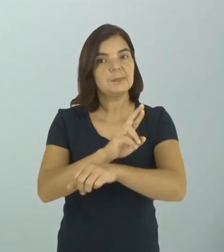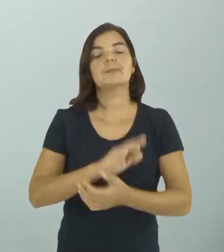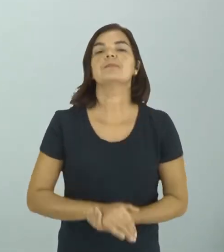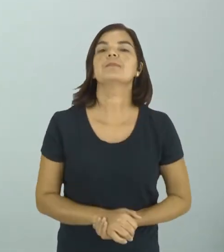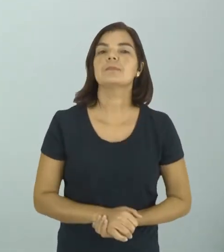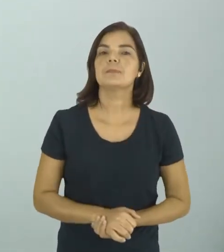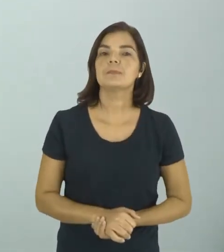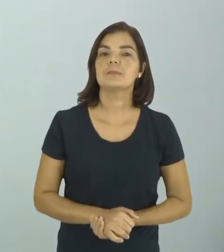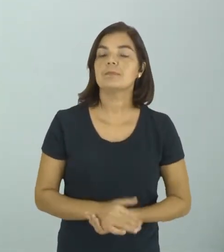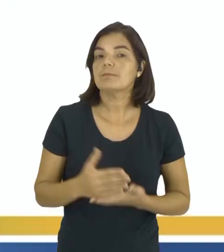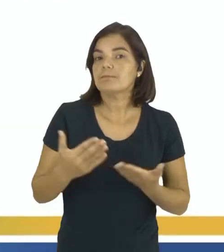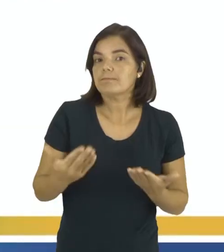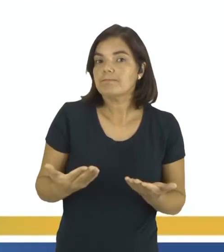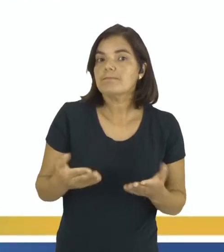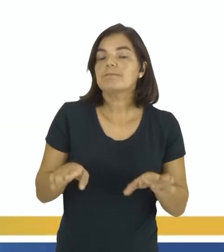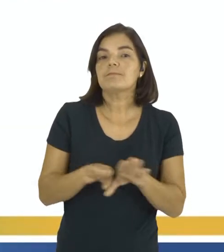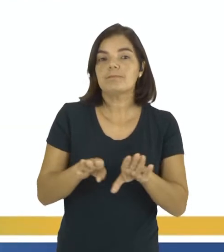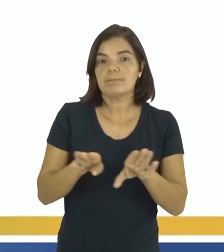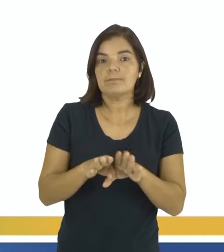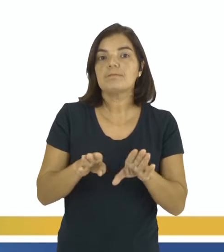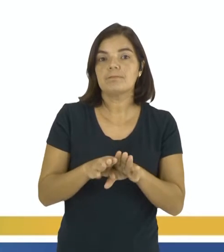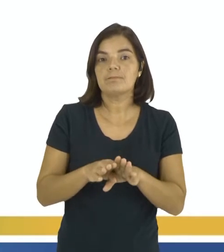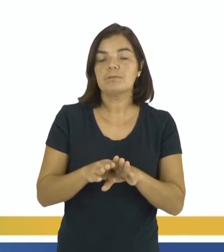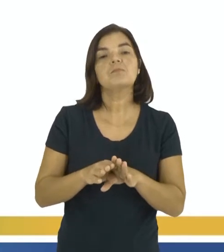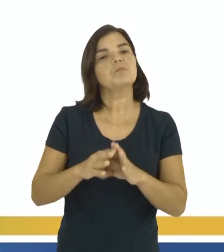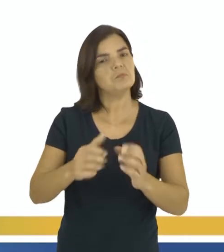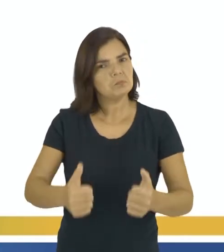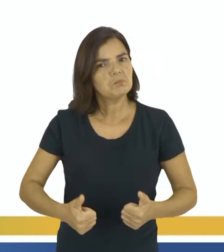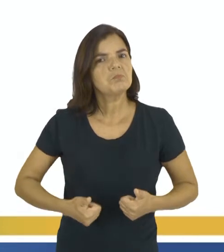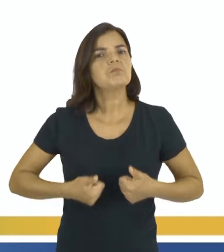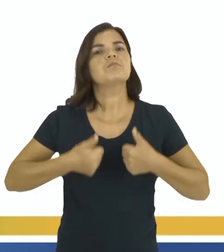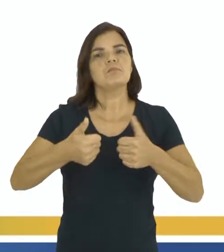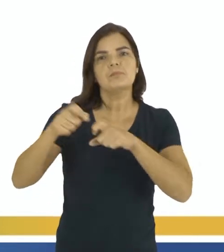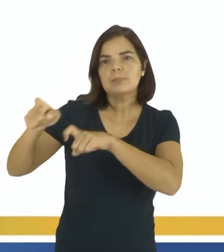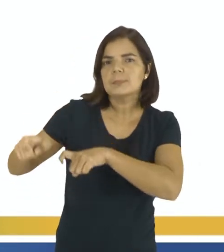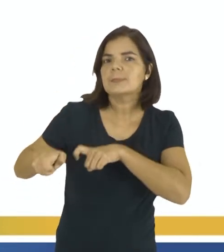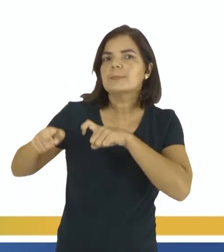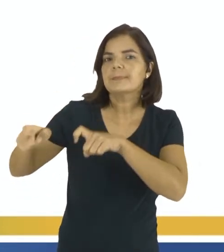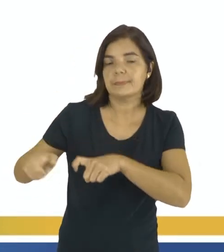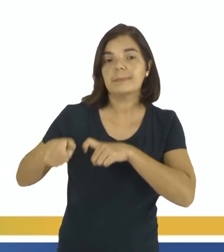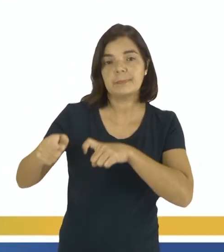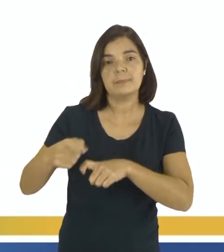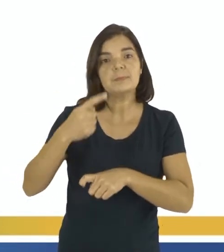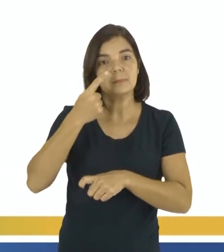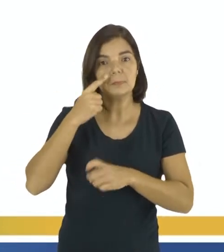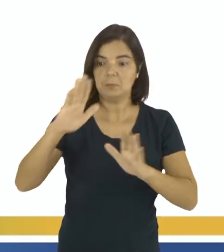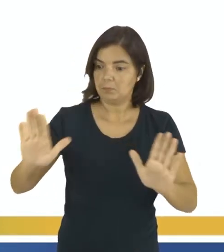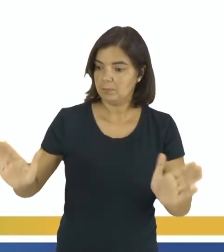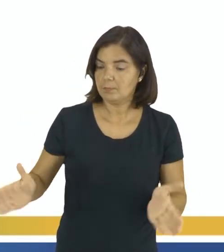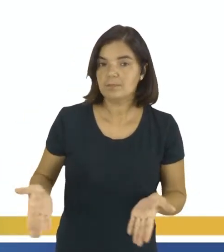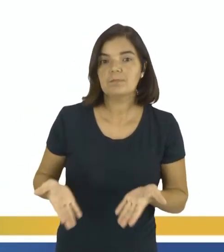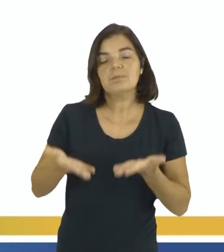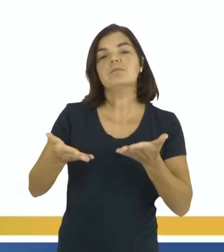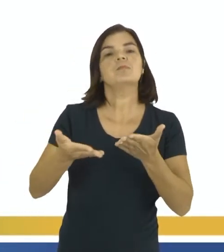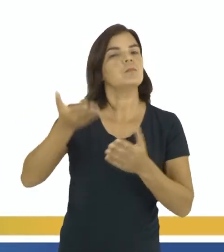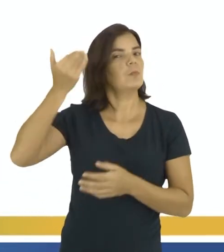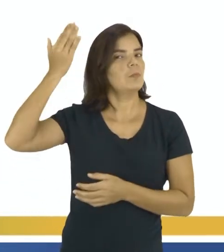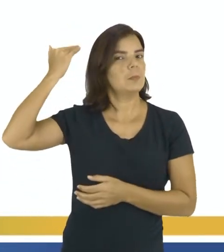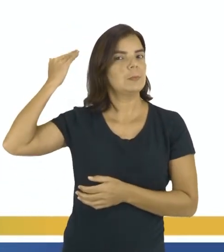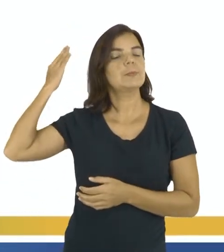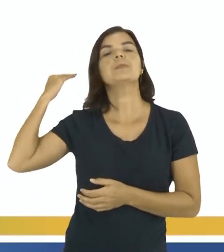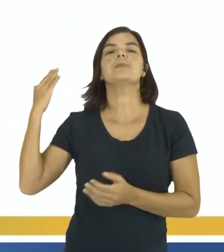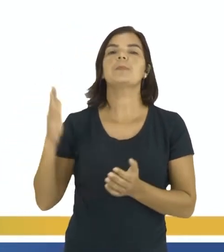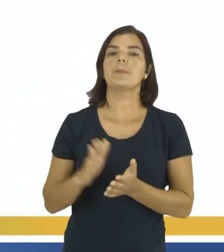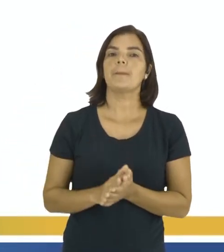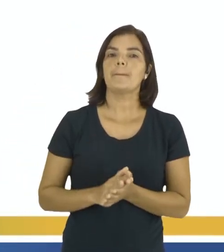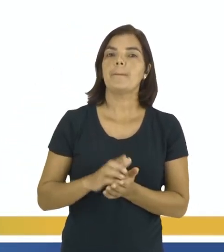E expressando a superação da estrutura feudal, ou seja, nós vamos superar esse modelo antigo, né? E